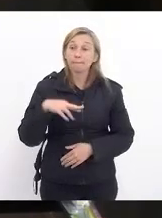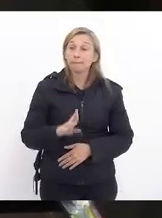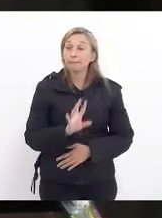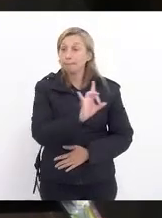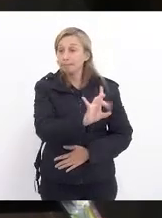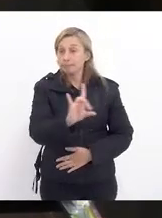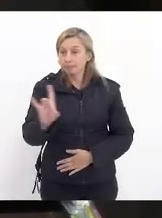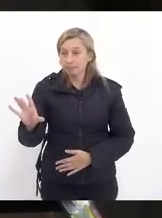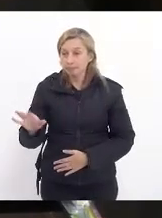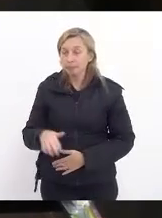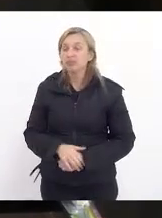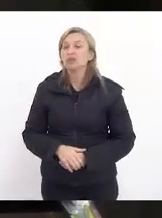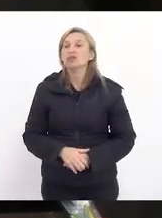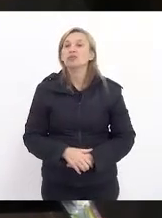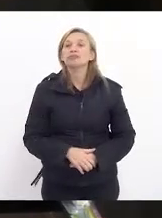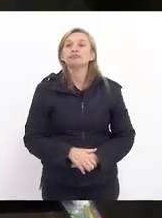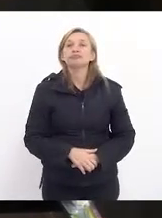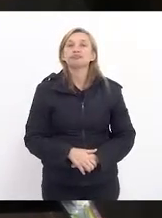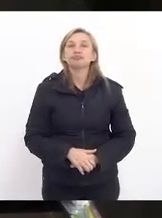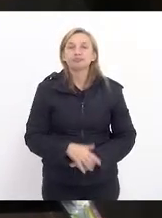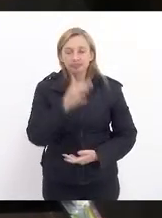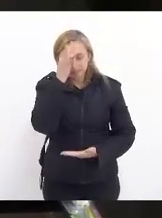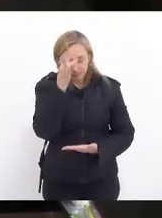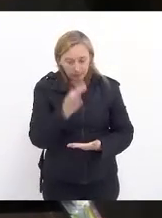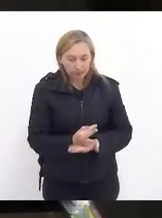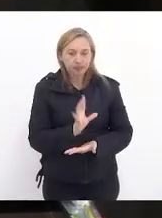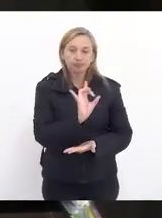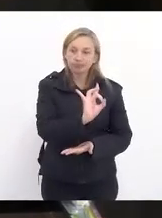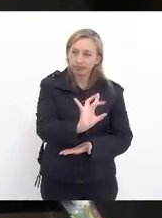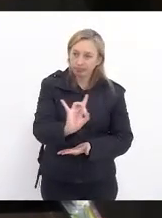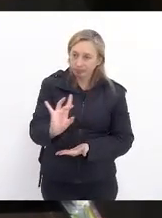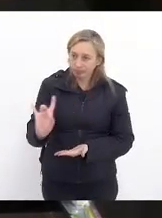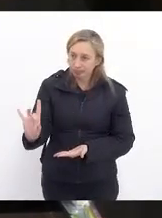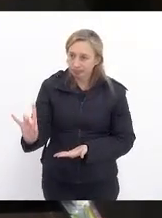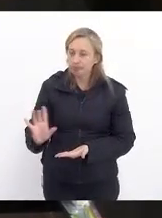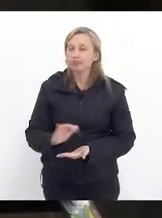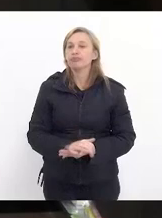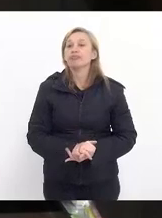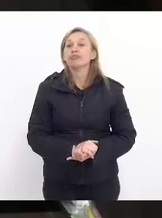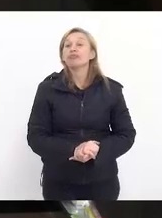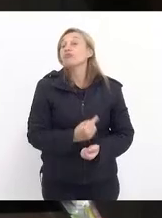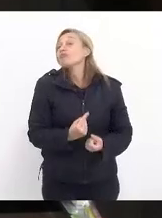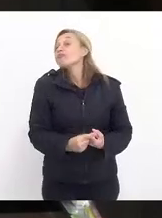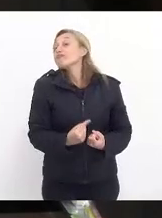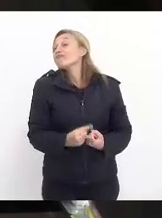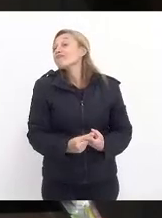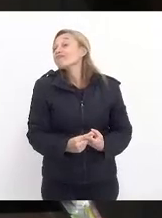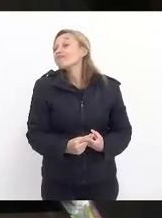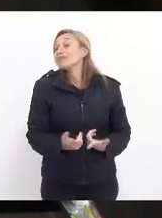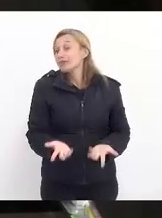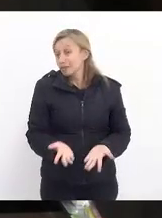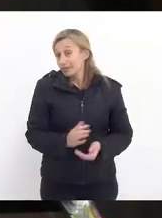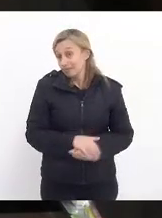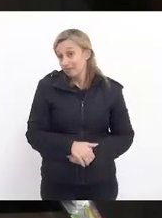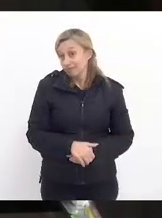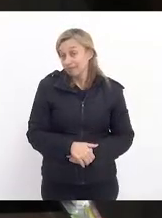religiosidade de cada um a fé de cada um por quê